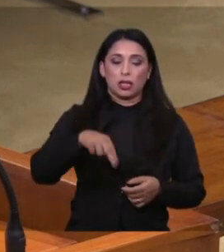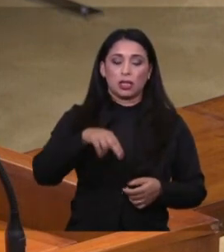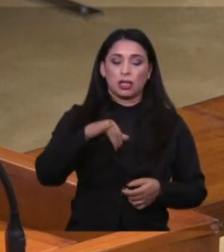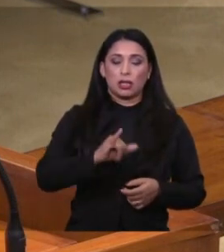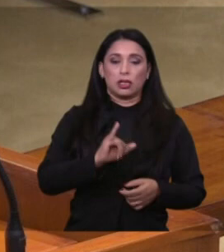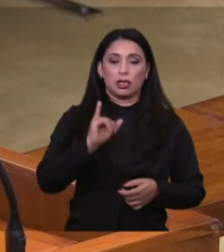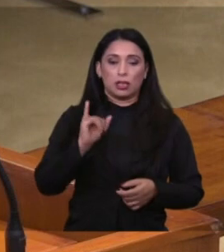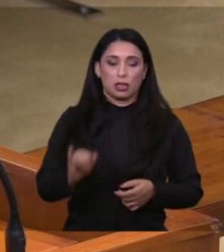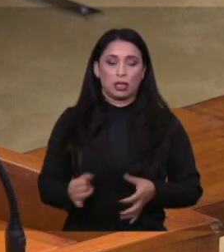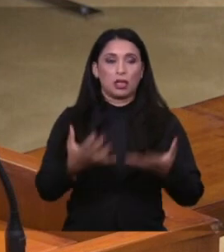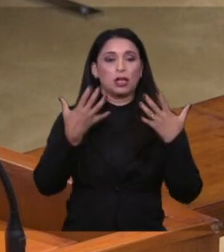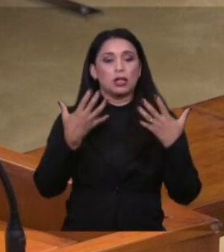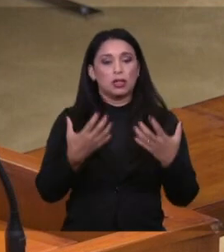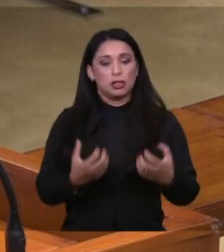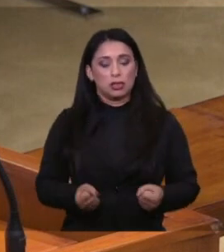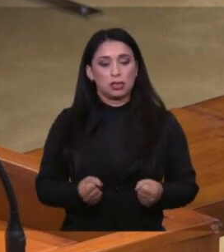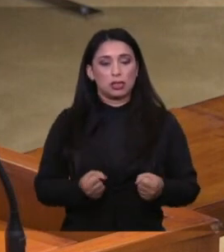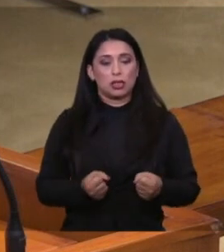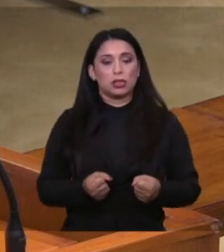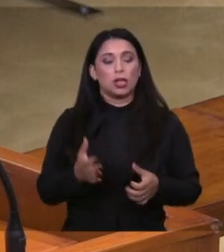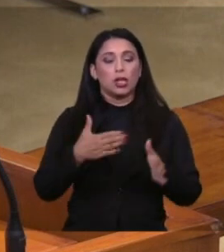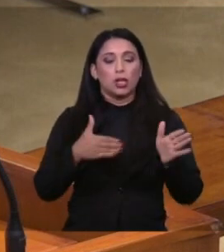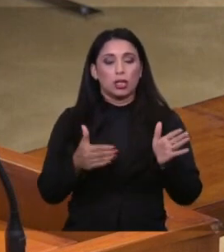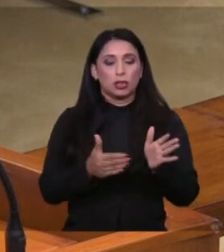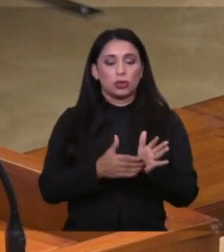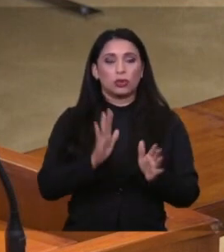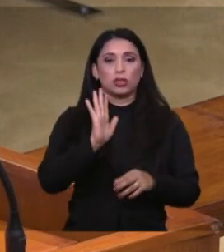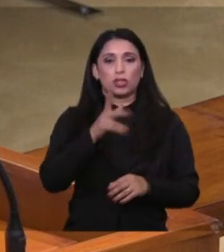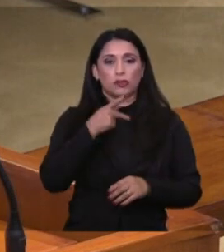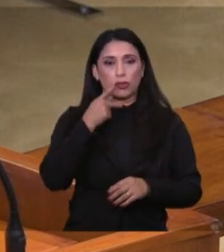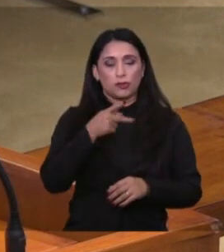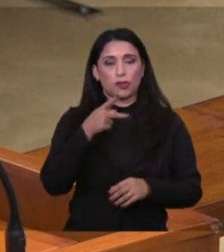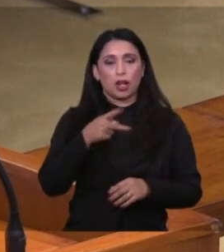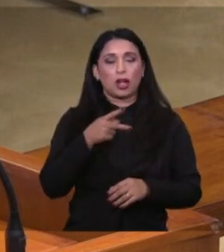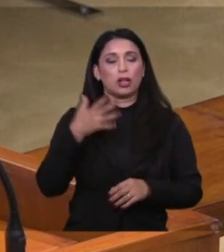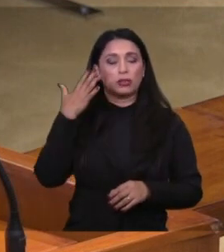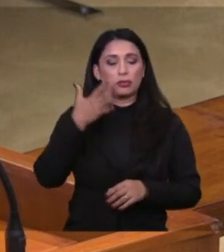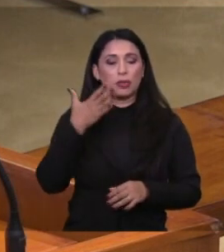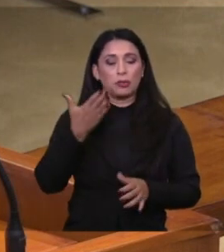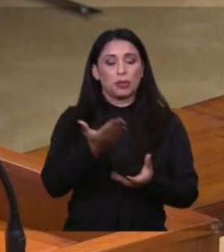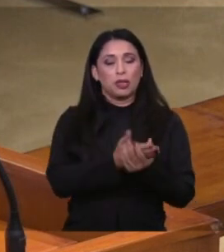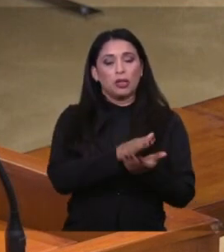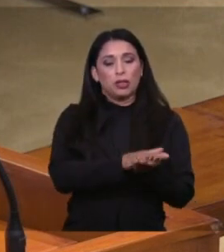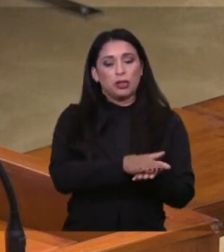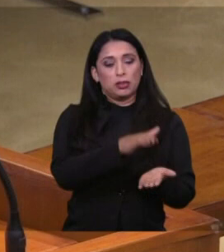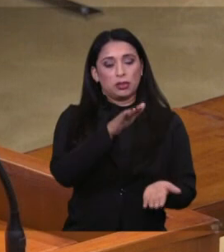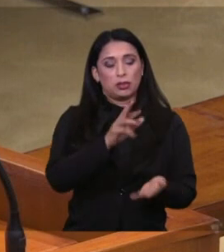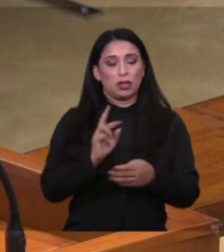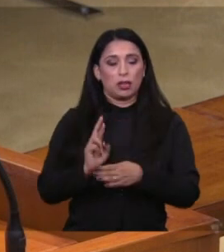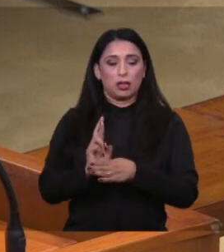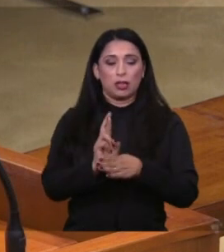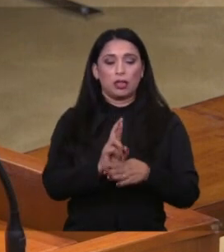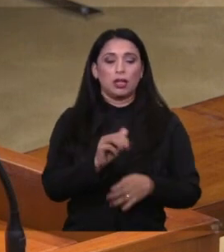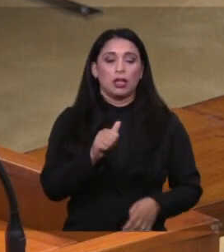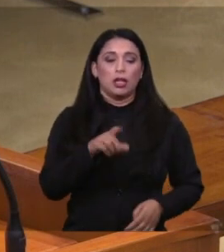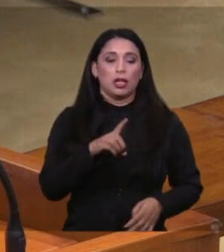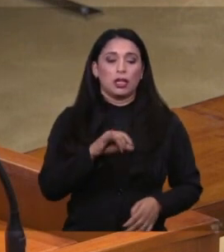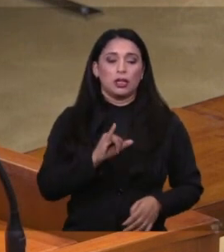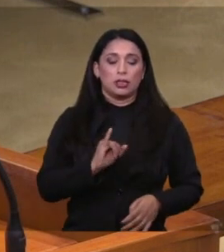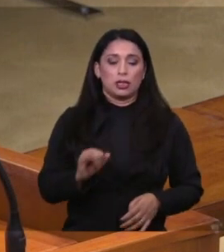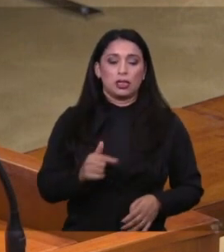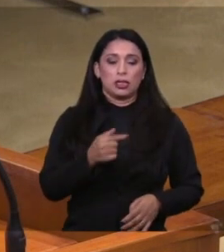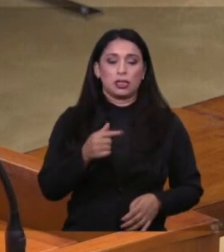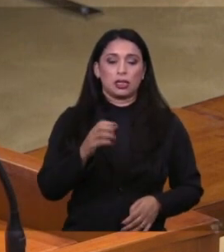e adere a todo o posicionamento que foi esposado à tribuna e consta dos autos por parte do requerente da DI